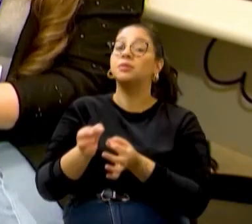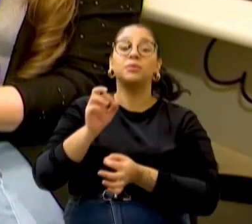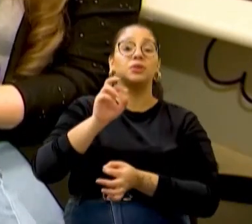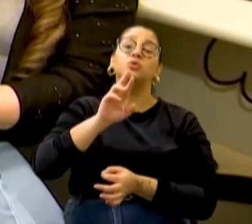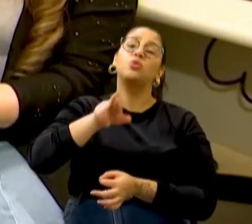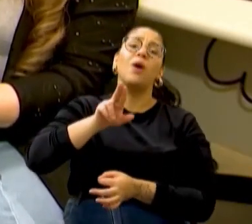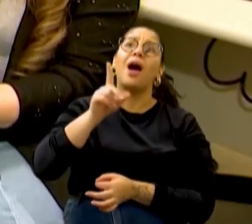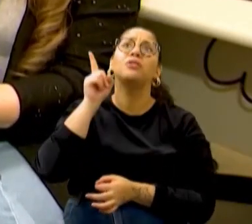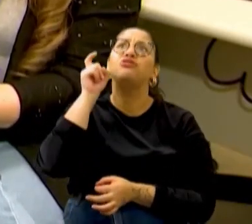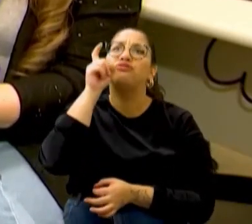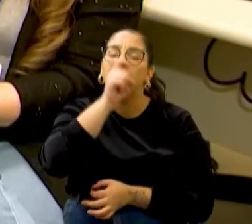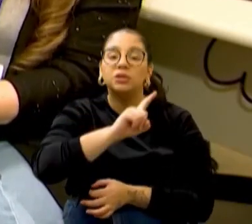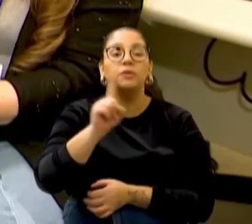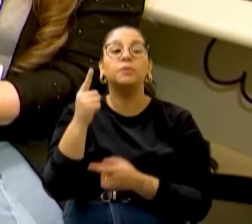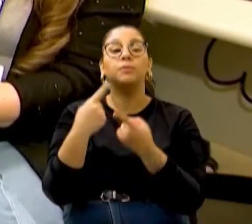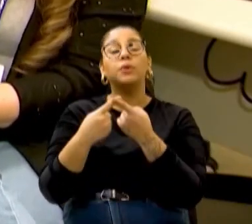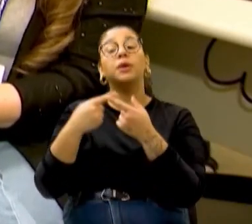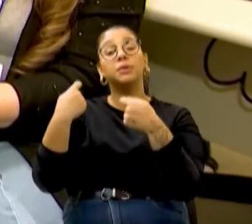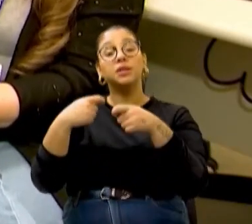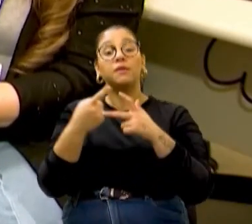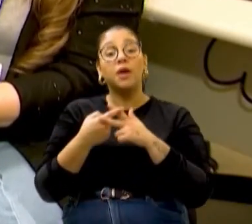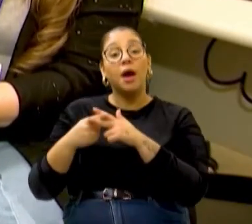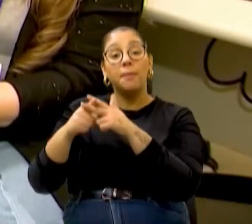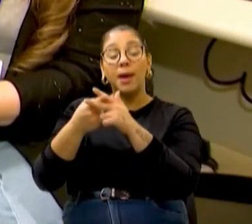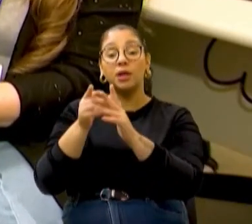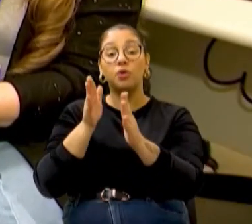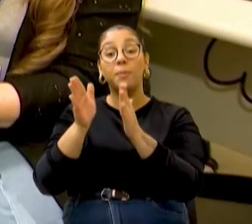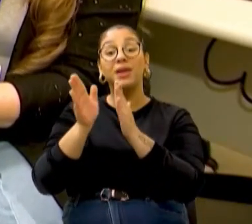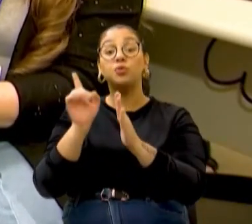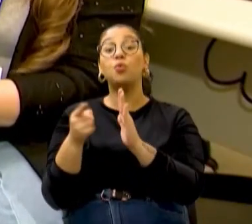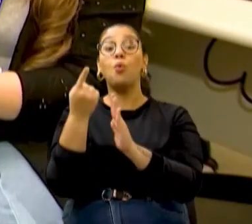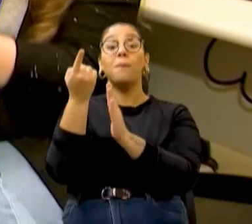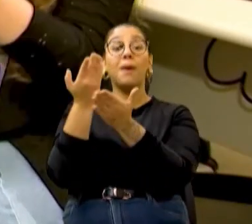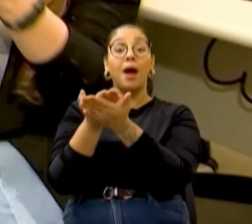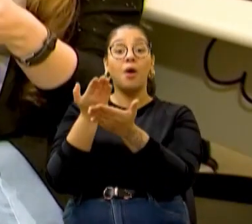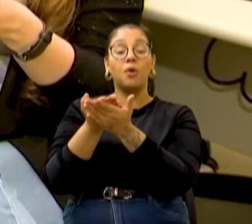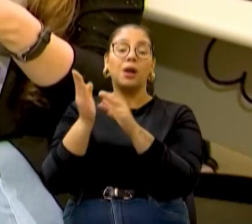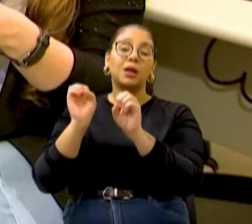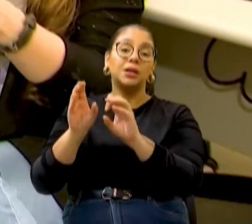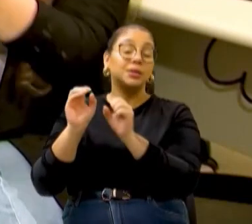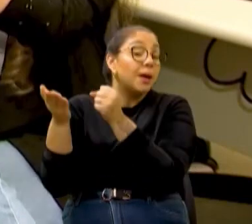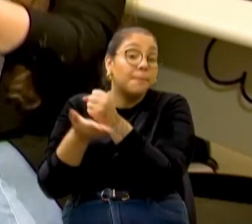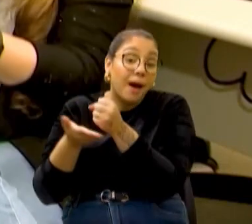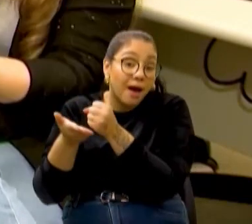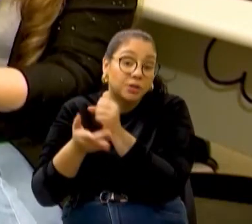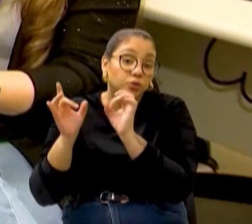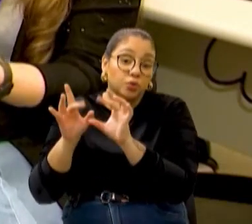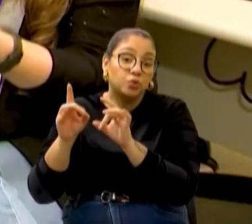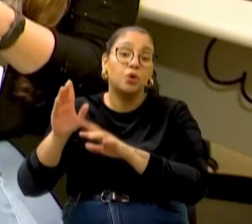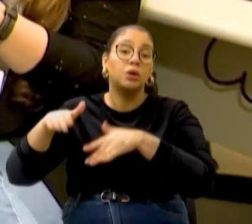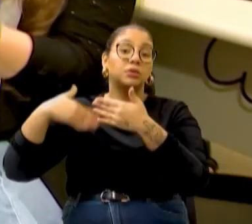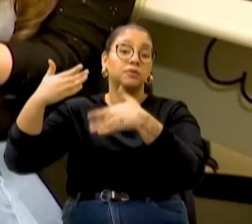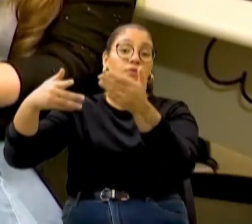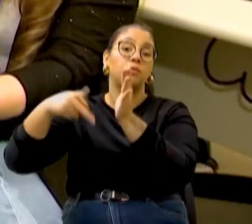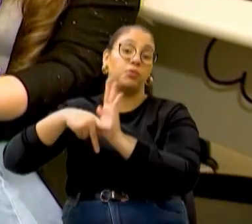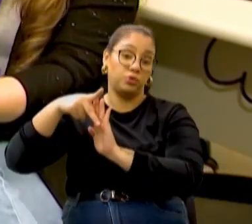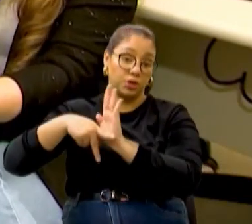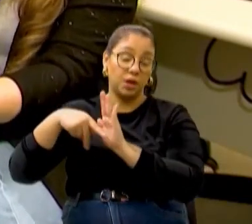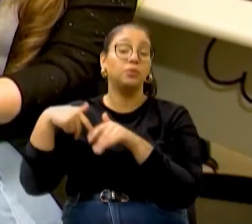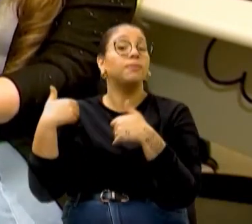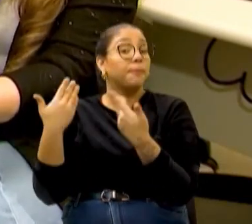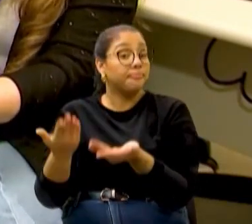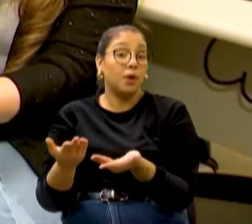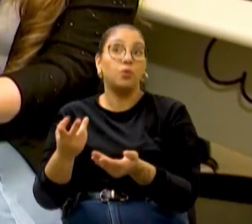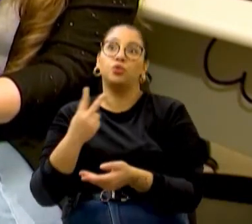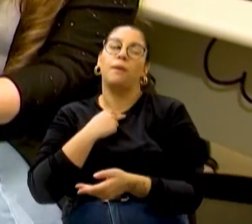Simples então não é difícil de aprender porque Inclusive tem que ser uma ferramenta que a gente consiga no período de uma aula ensinar o básico para que os nossos alunos